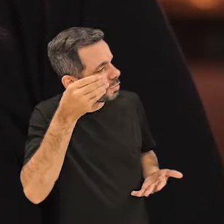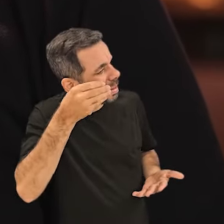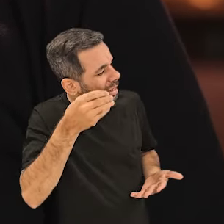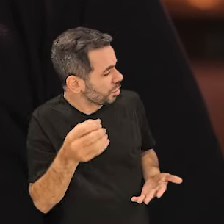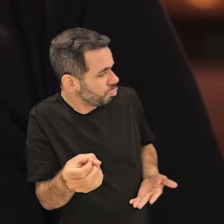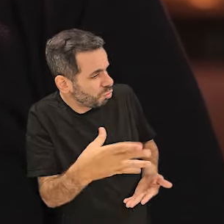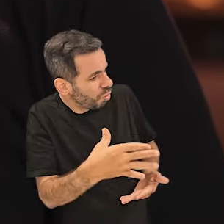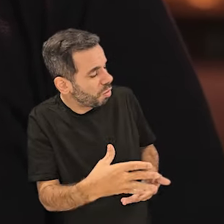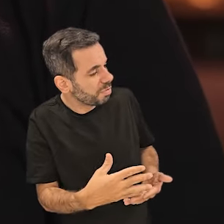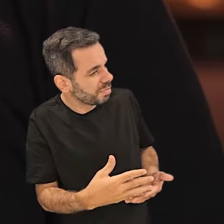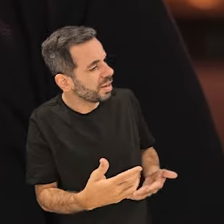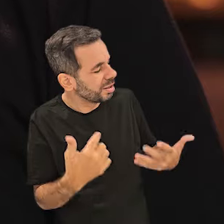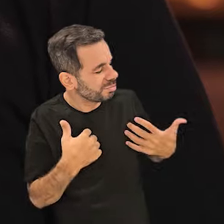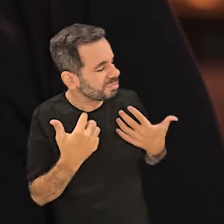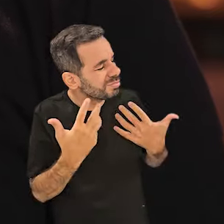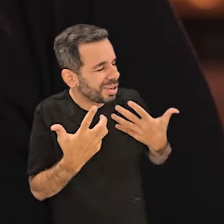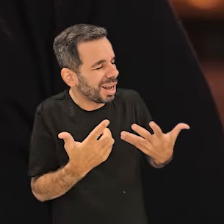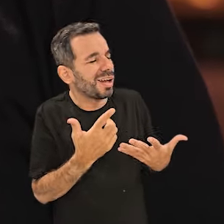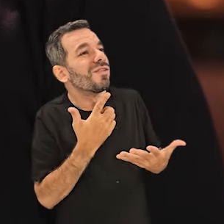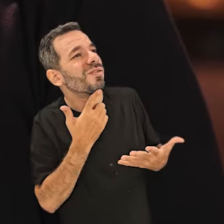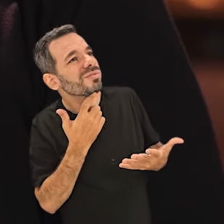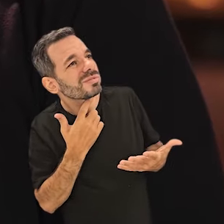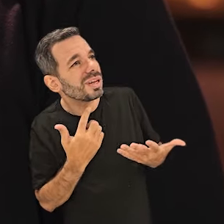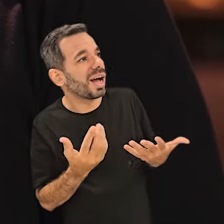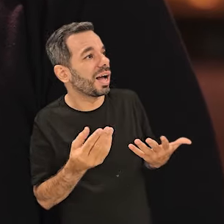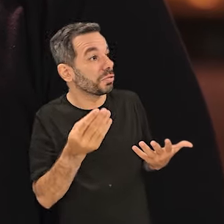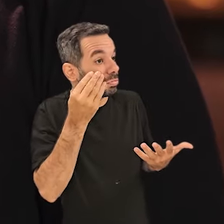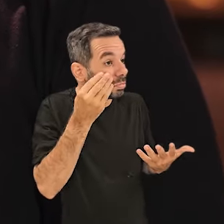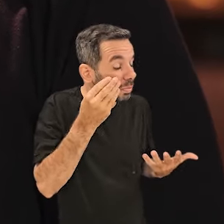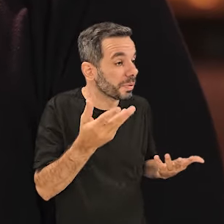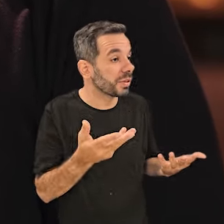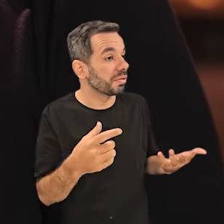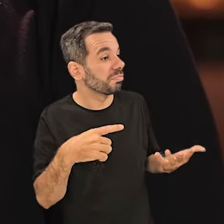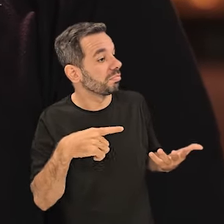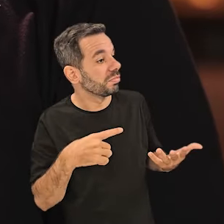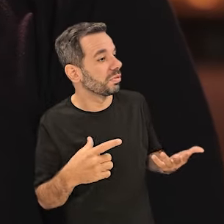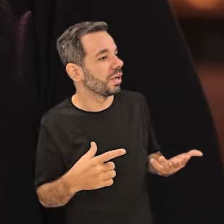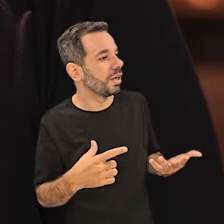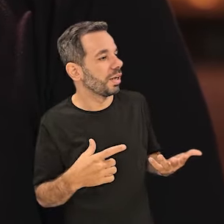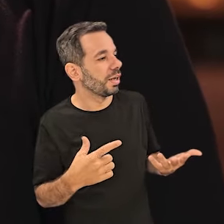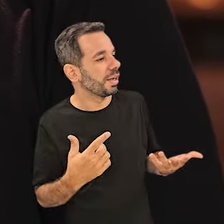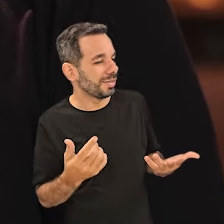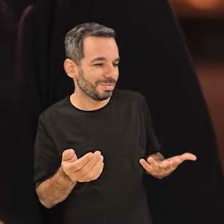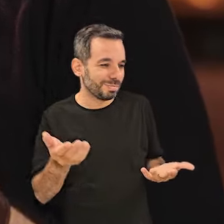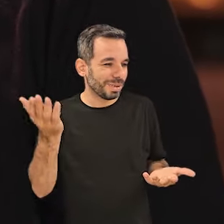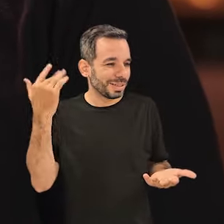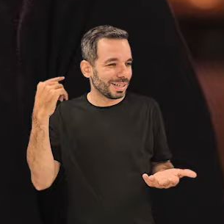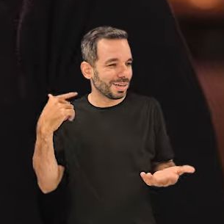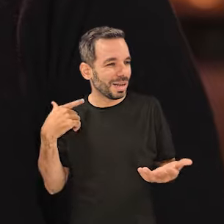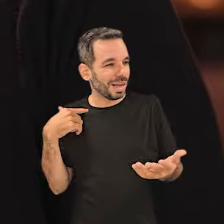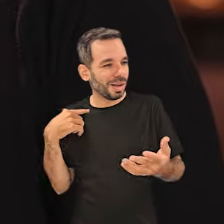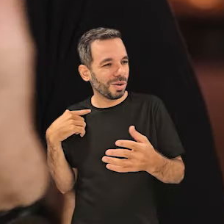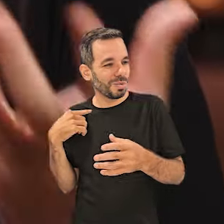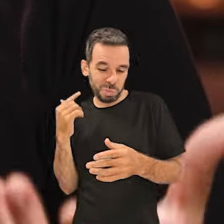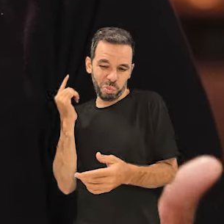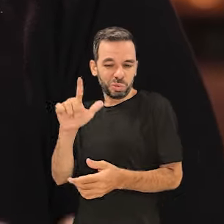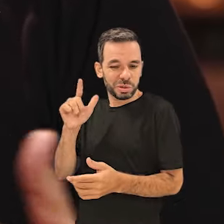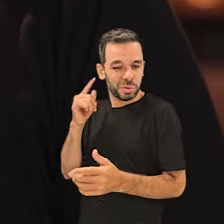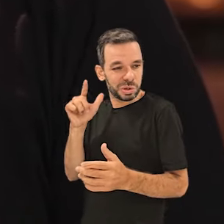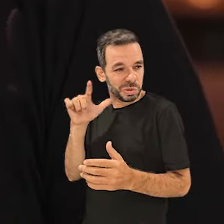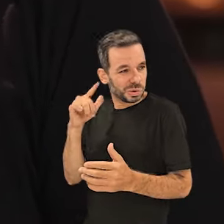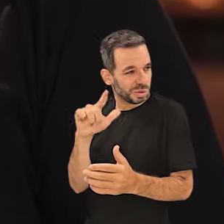vida. Sim. Né? Então, eu acho que essa experiência ela vem também com o acúmulo das conquistas, né?